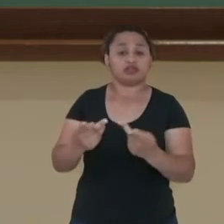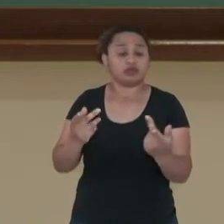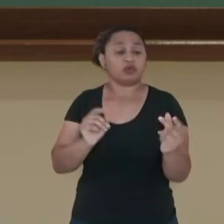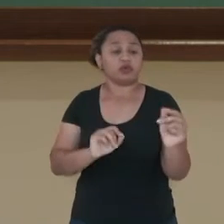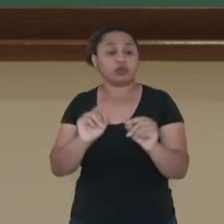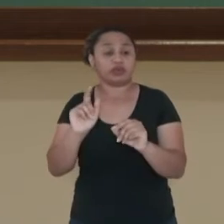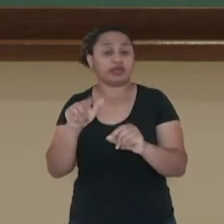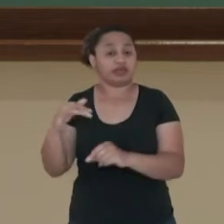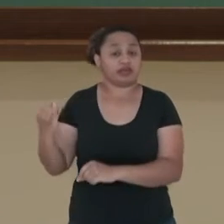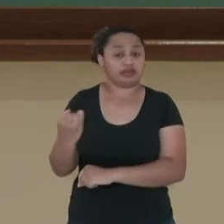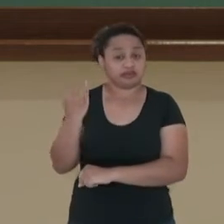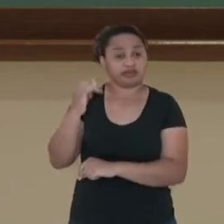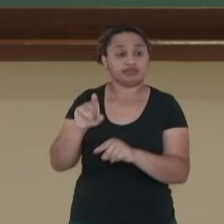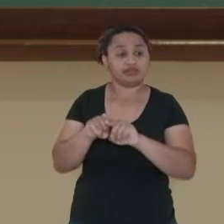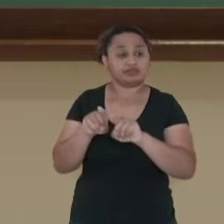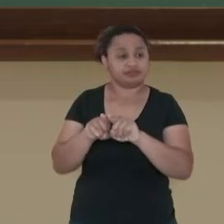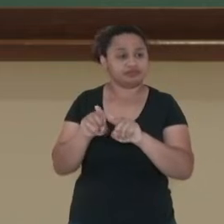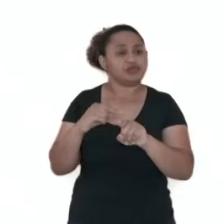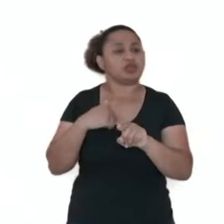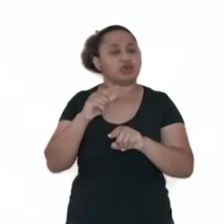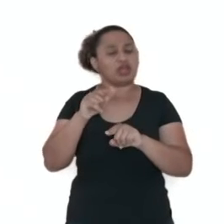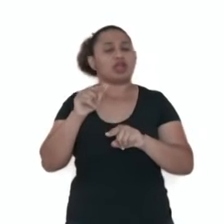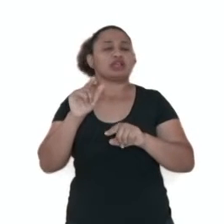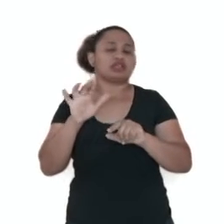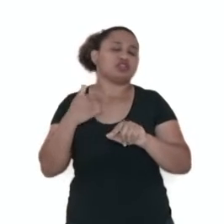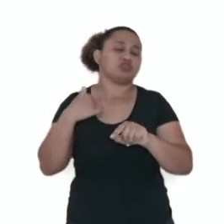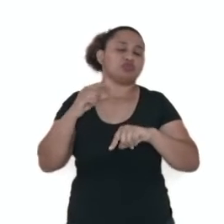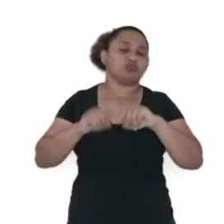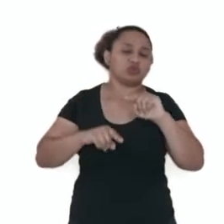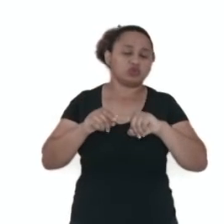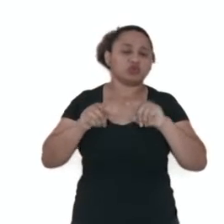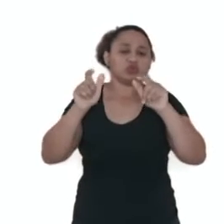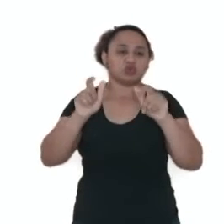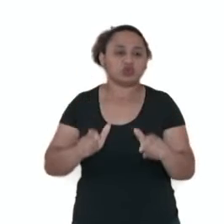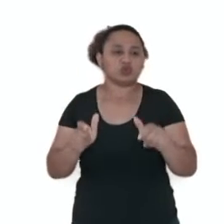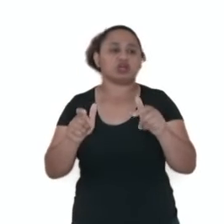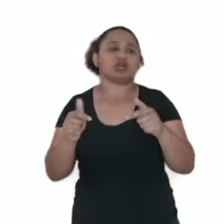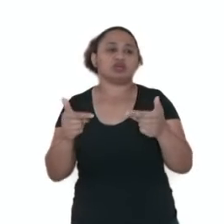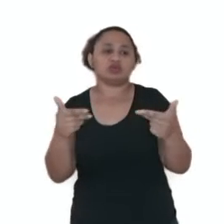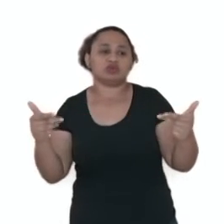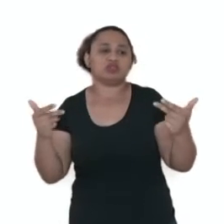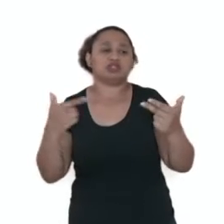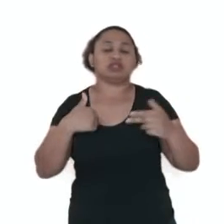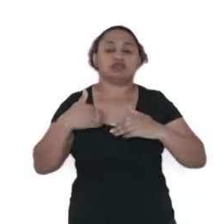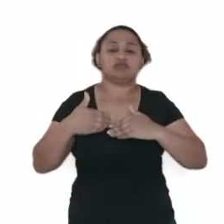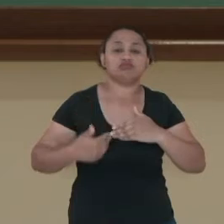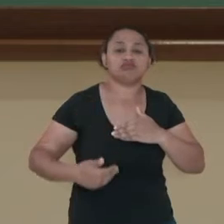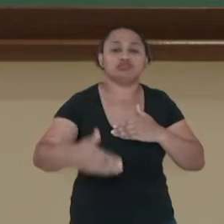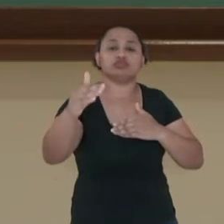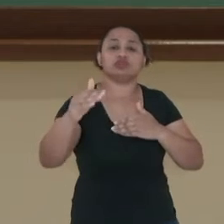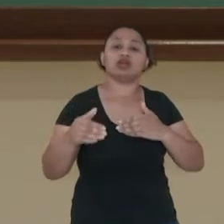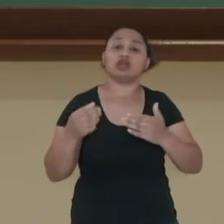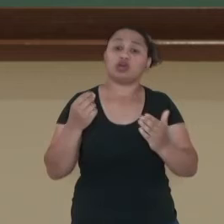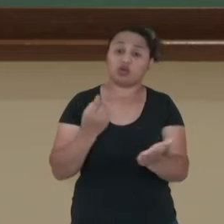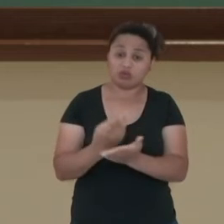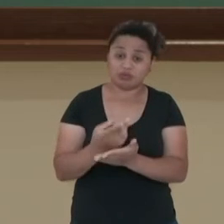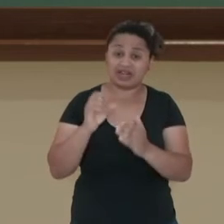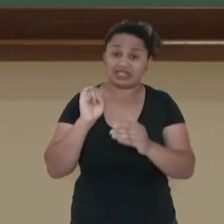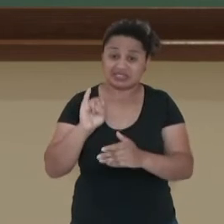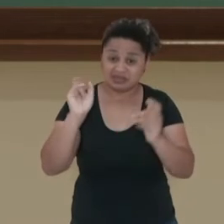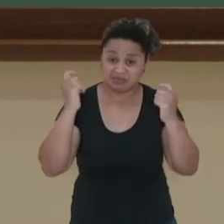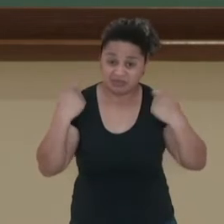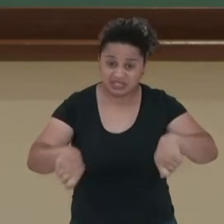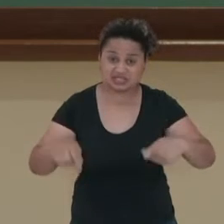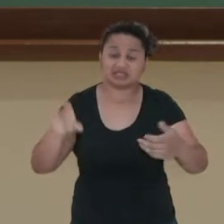também é importante. Dê preferência a produtos locais, coisas duráveis e comprar somente quando realmente for necessário. Tá? Evitar